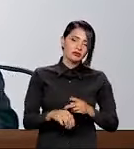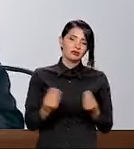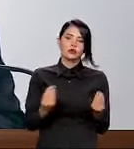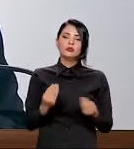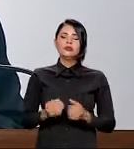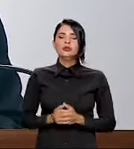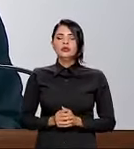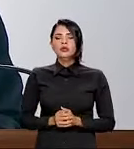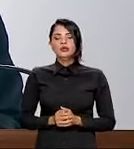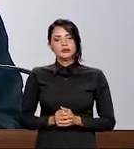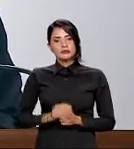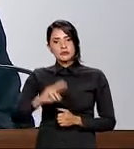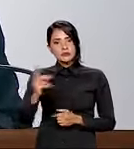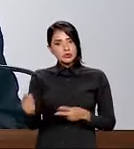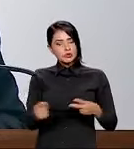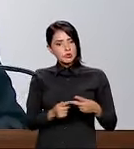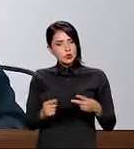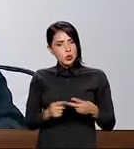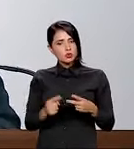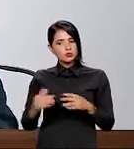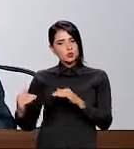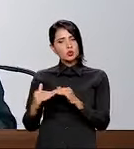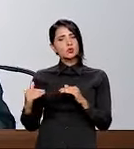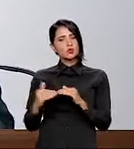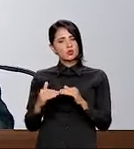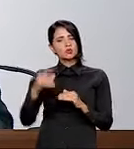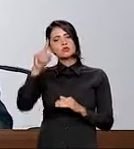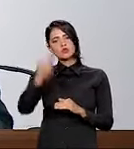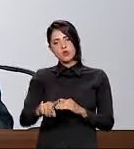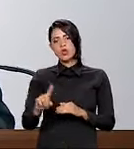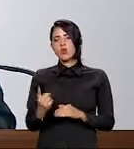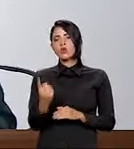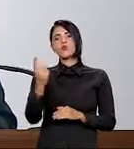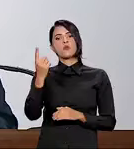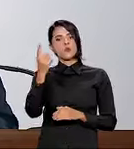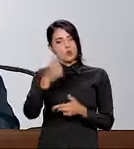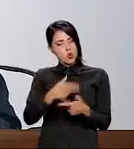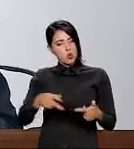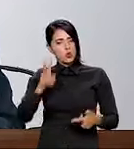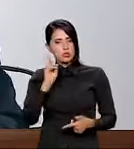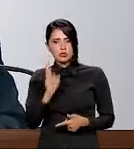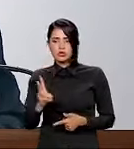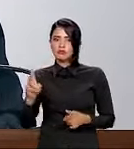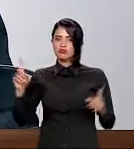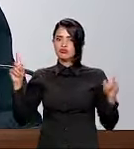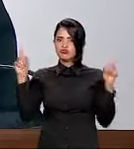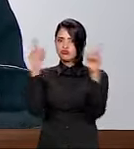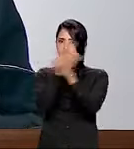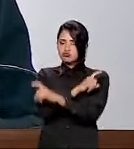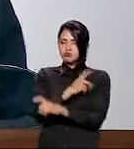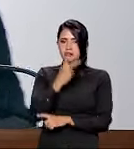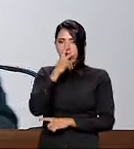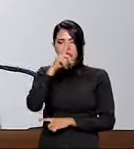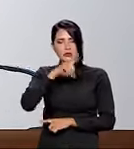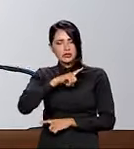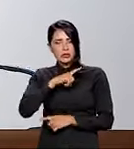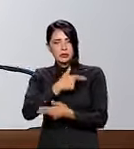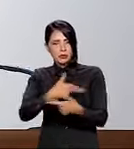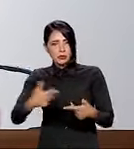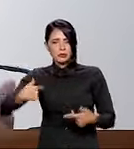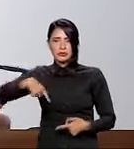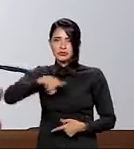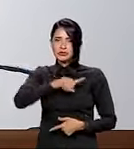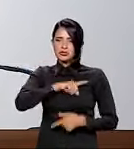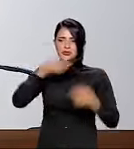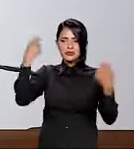do consenso. Veja, o consenso é uma coisa sempre muito complicada. Eu acho que tem coisa que nós temos